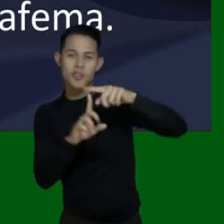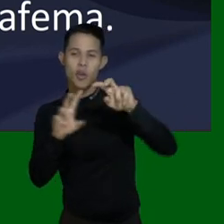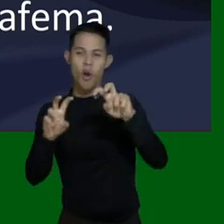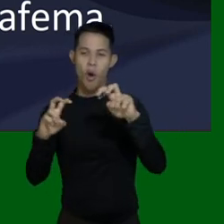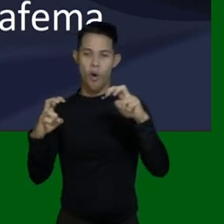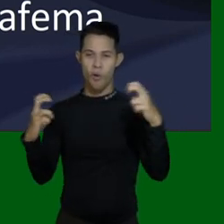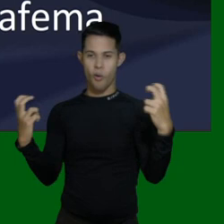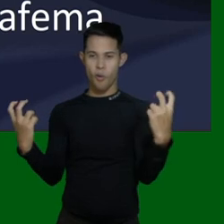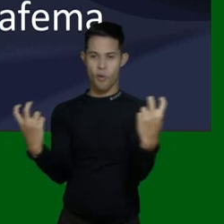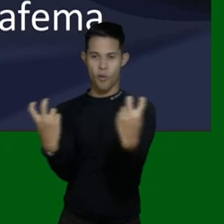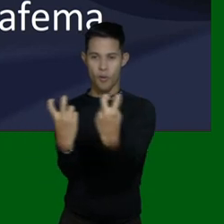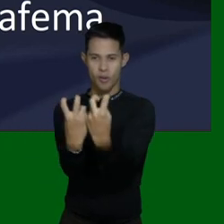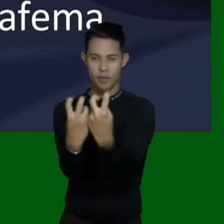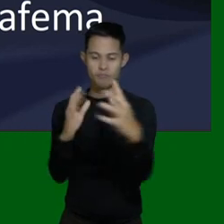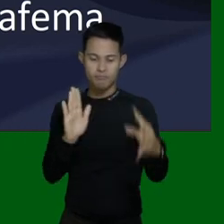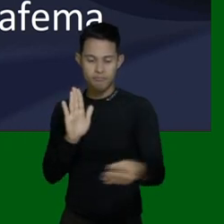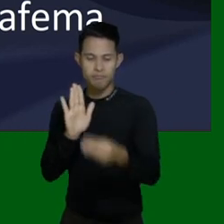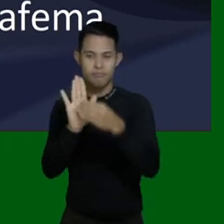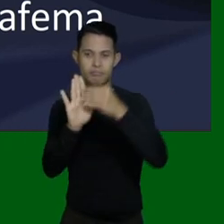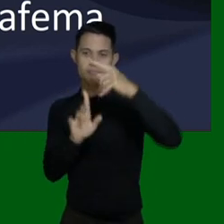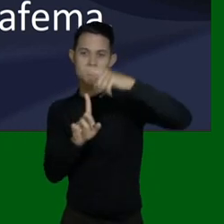Quantas vezes a gente coloca